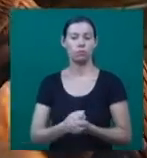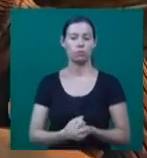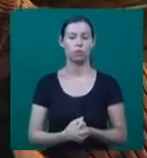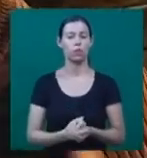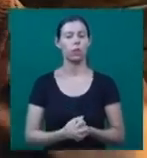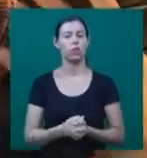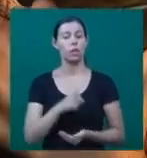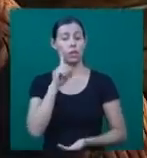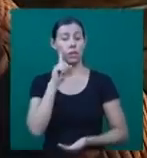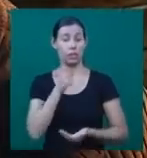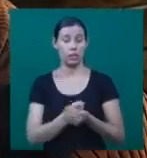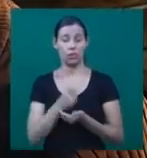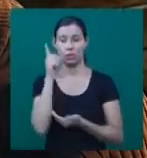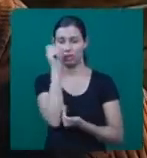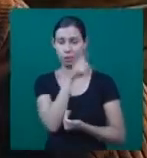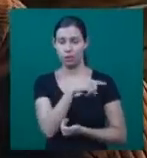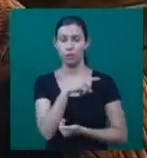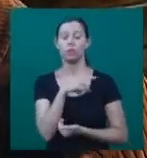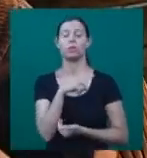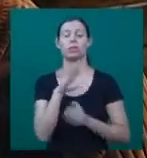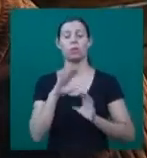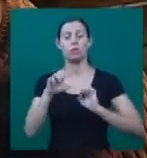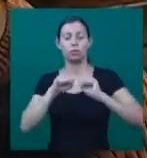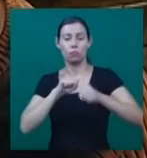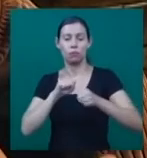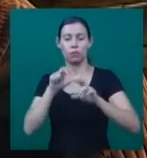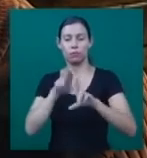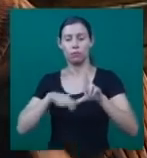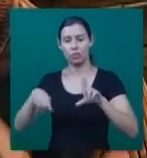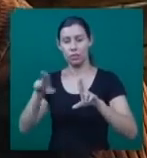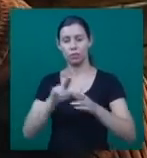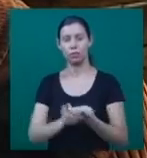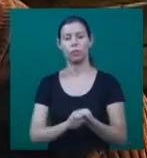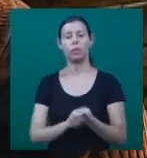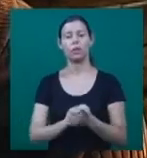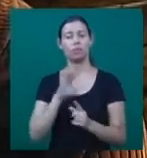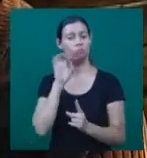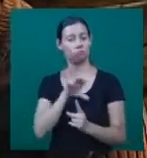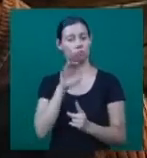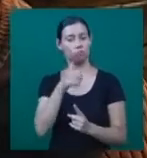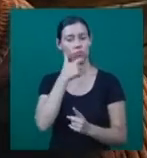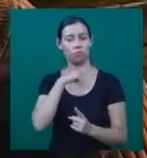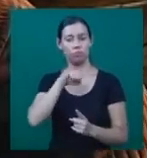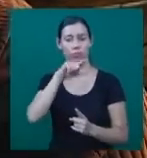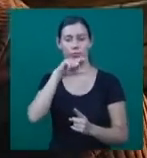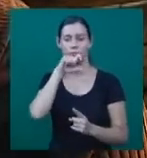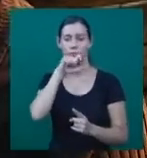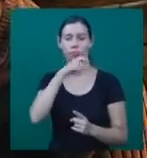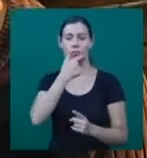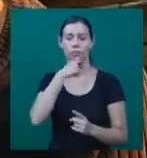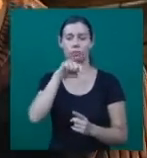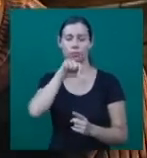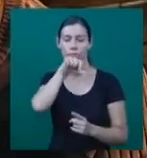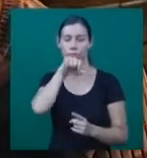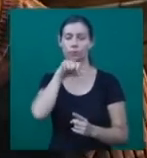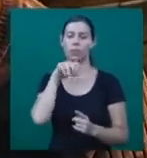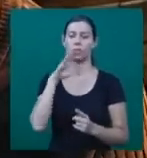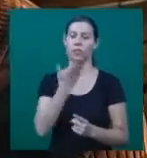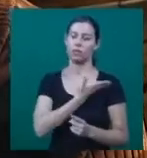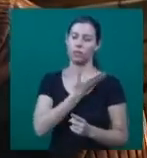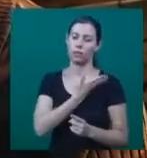forma na Faculdade Federal, né? Tem uma pressão dos pais, da família, dos amigos e tal, mas eu sempre soube que eu quis fazer